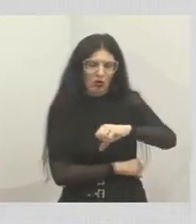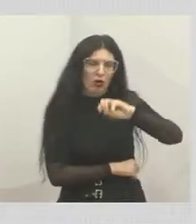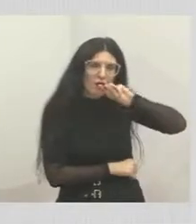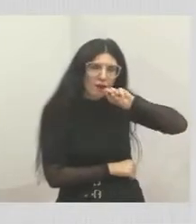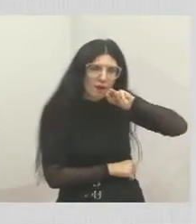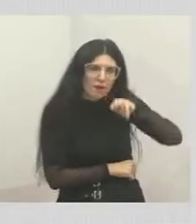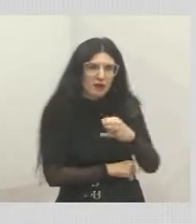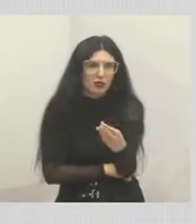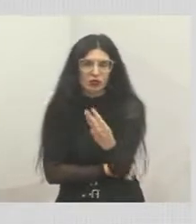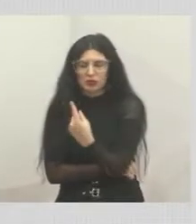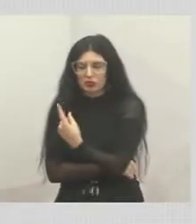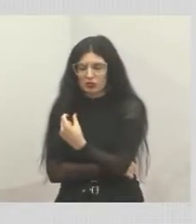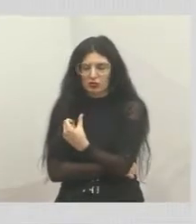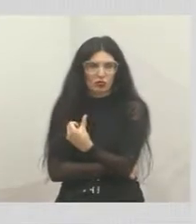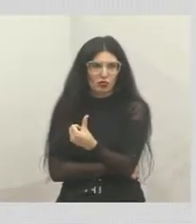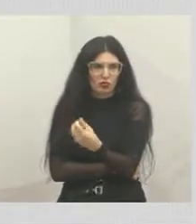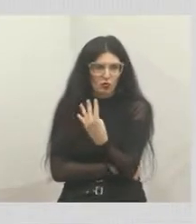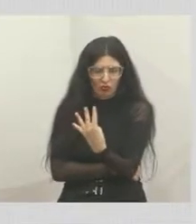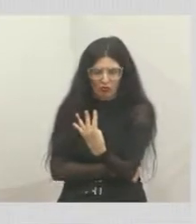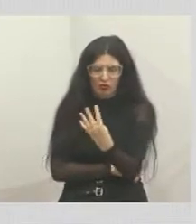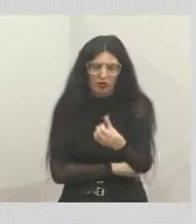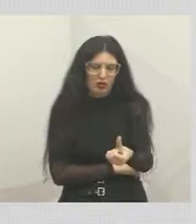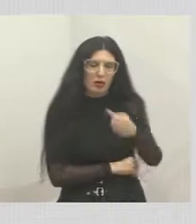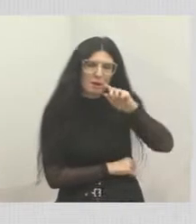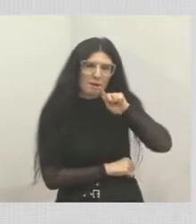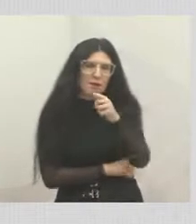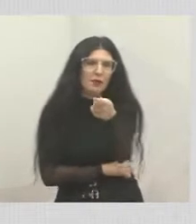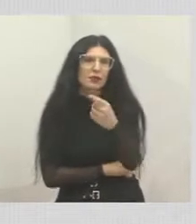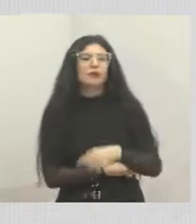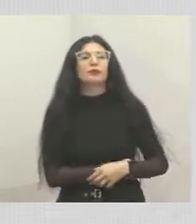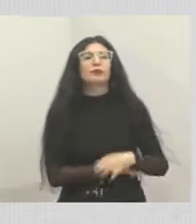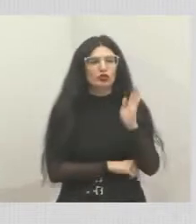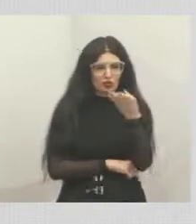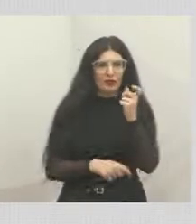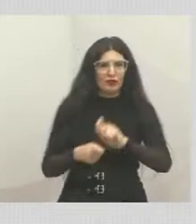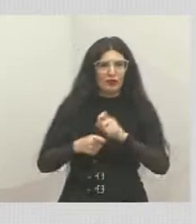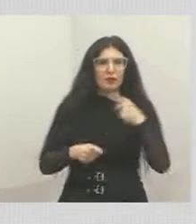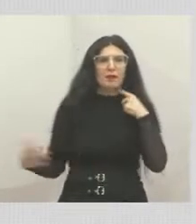349.146.000 e realizado até o segundo quadrimestre